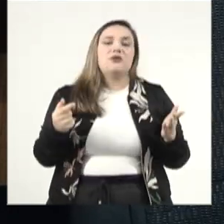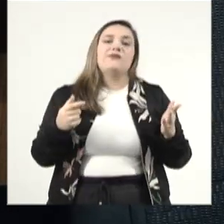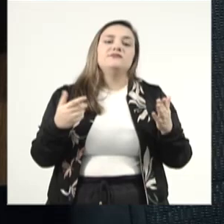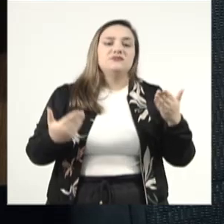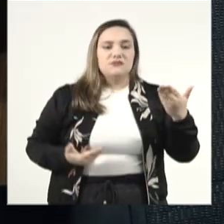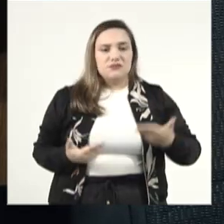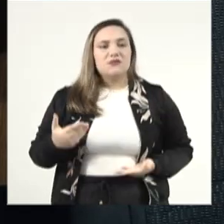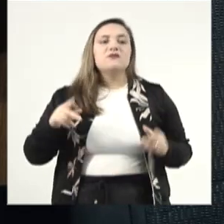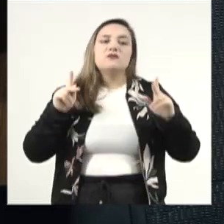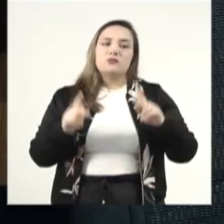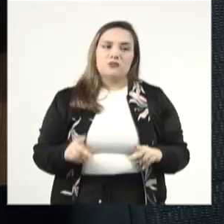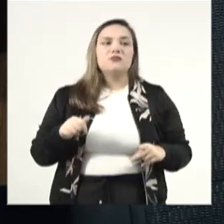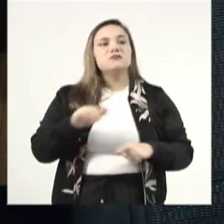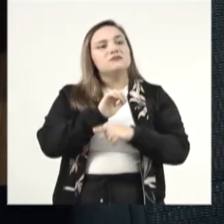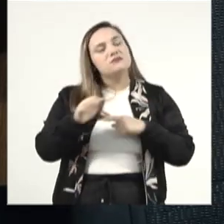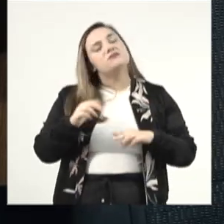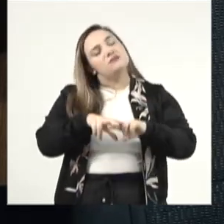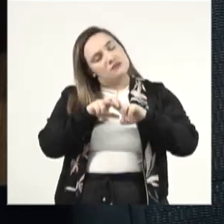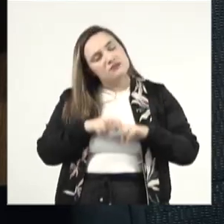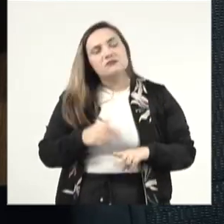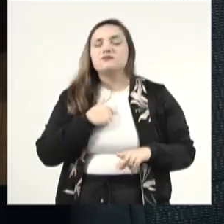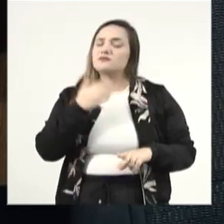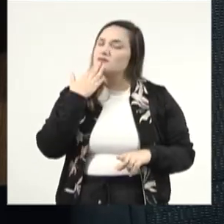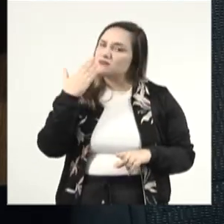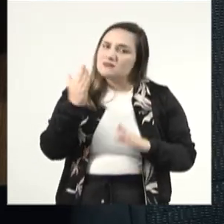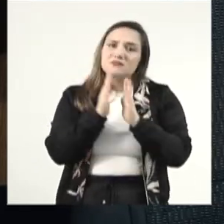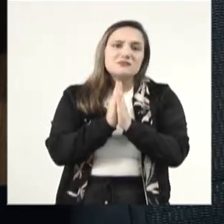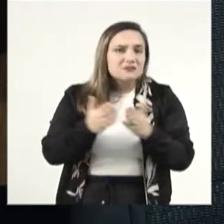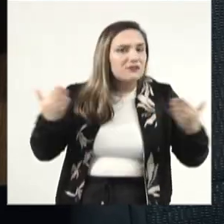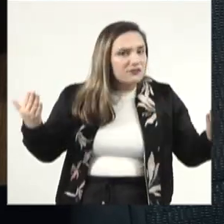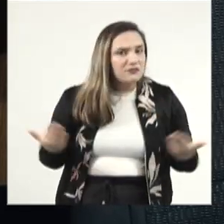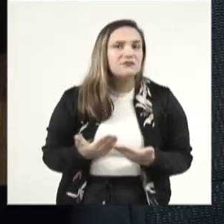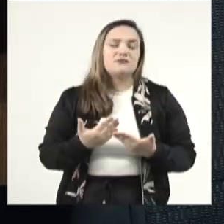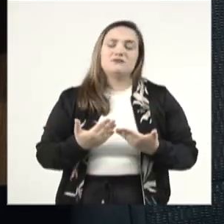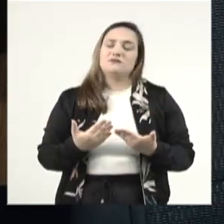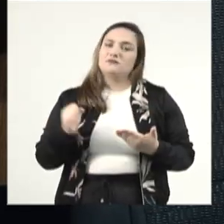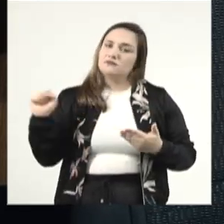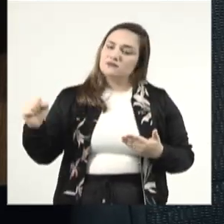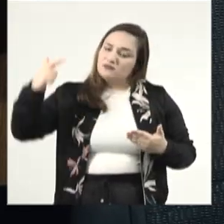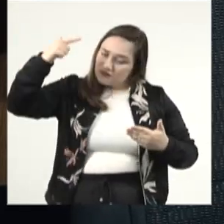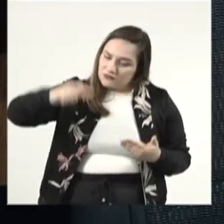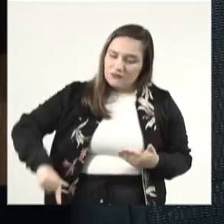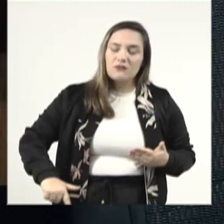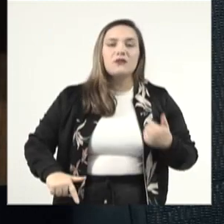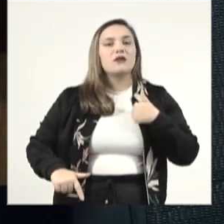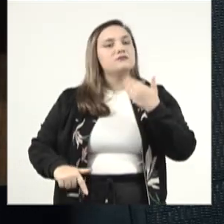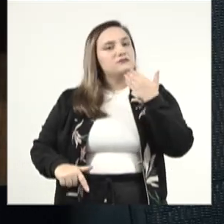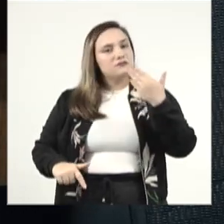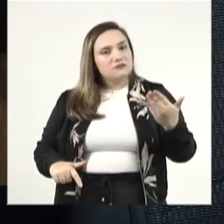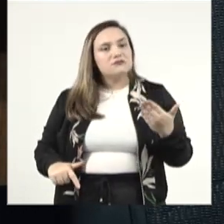do servidor público estadual. Portanto, estou aqui verbalmente reiterando a